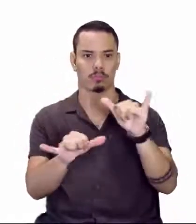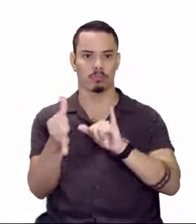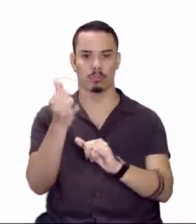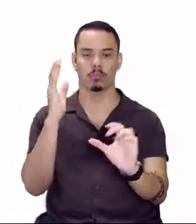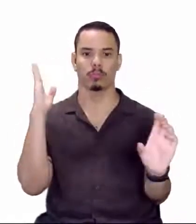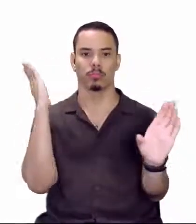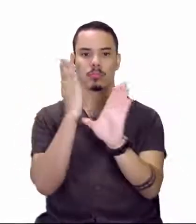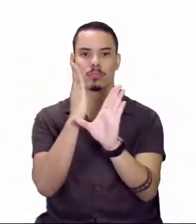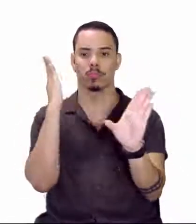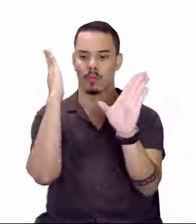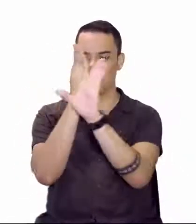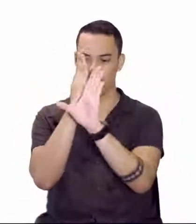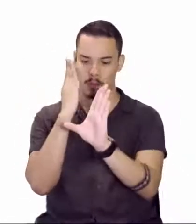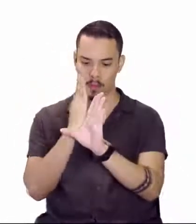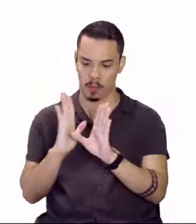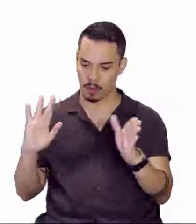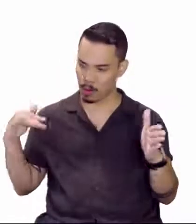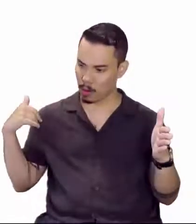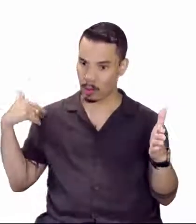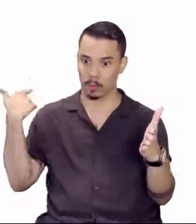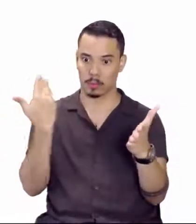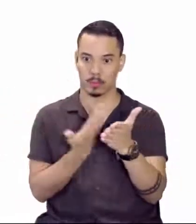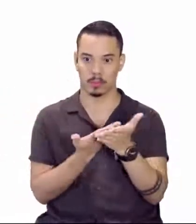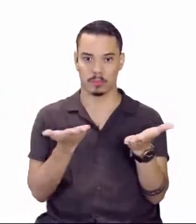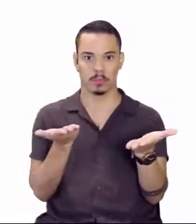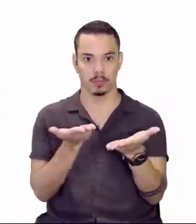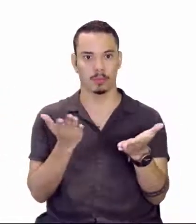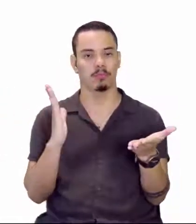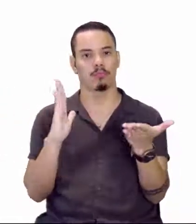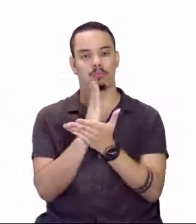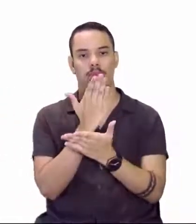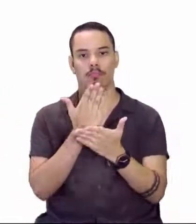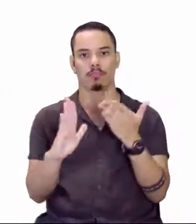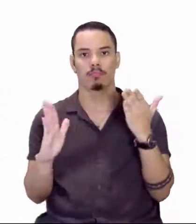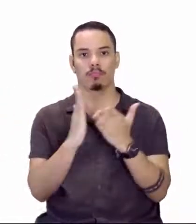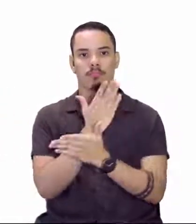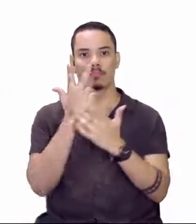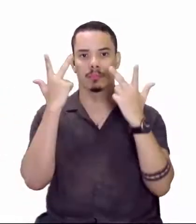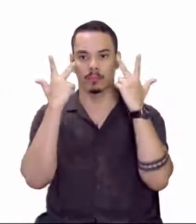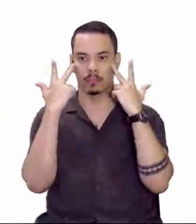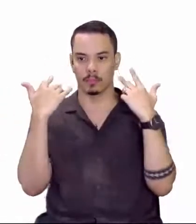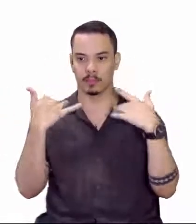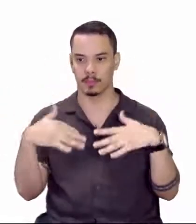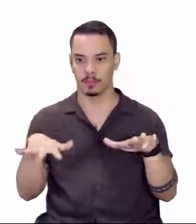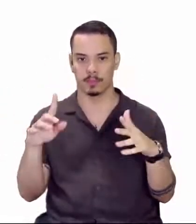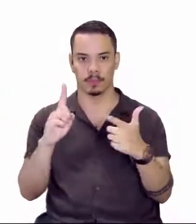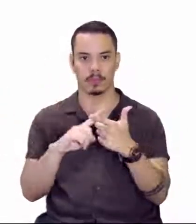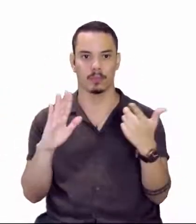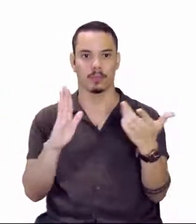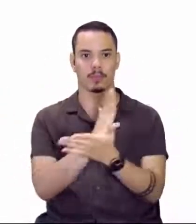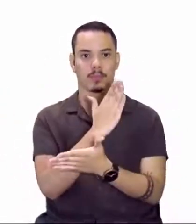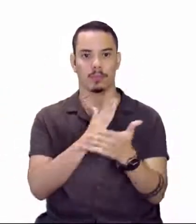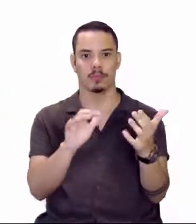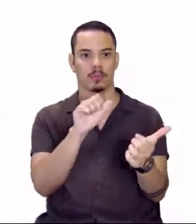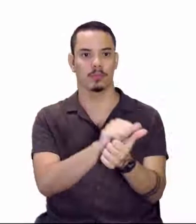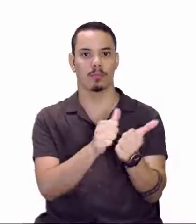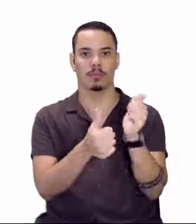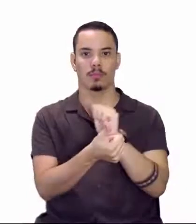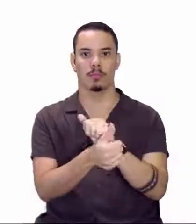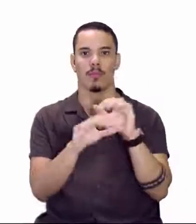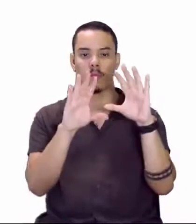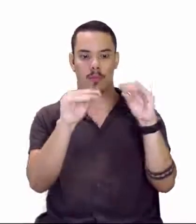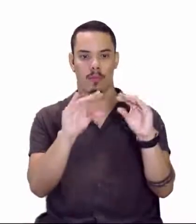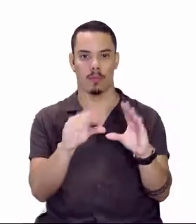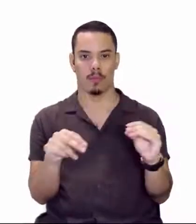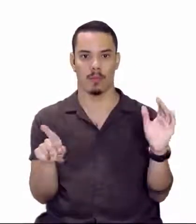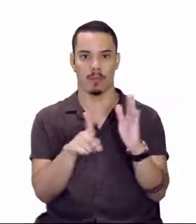hoje, incluindo os elementos químicos naturais e os elementos químicos artificiais que estão em estudo em